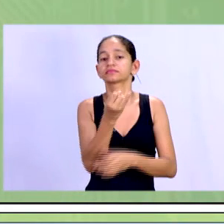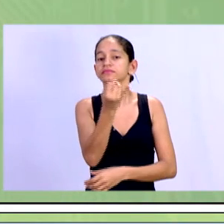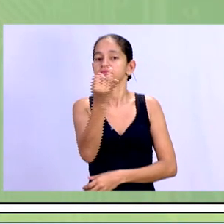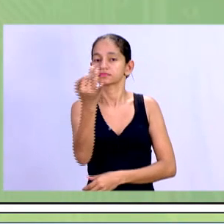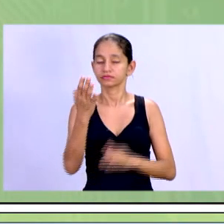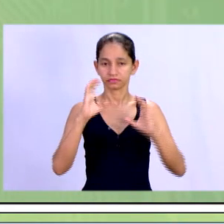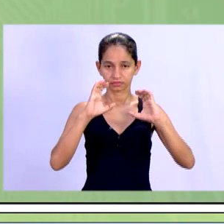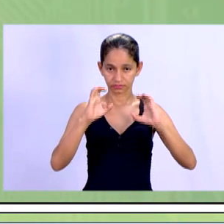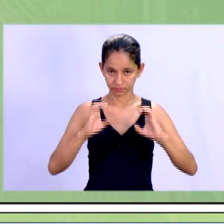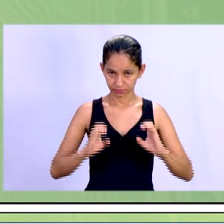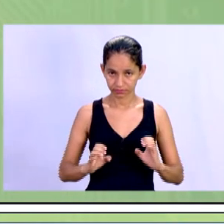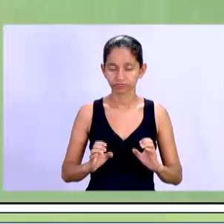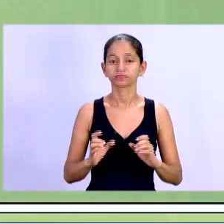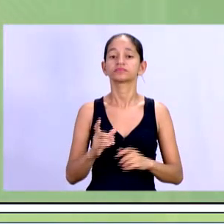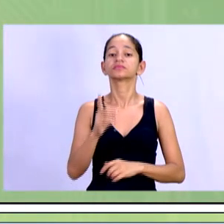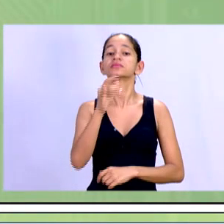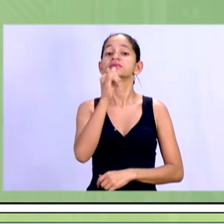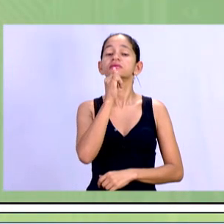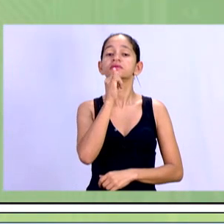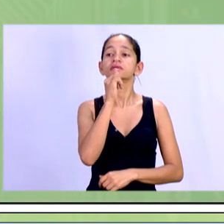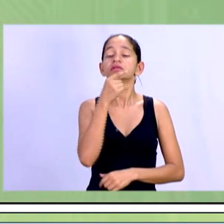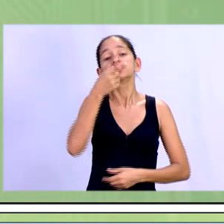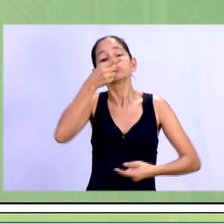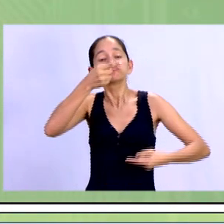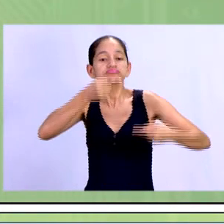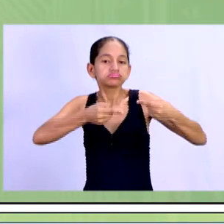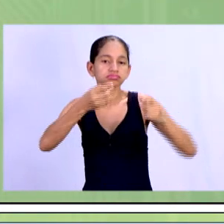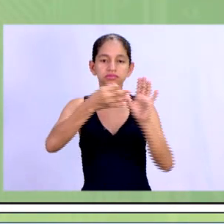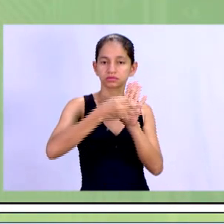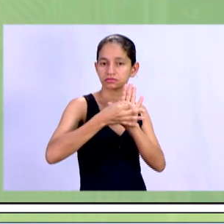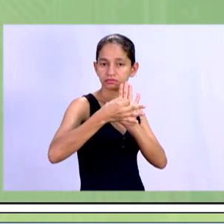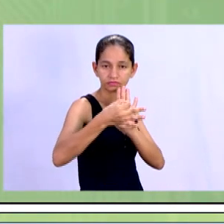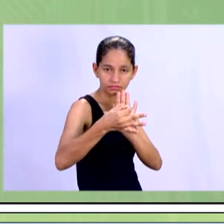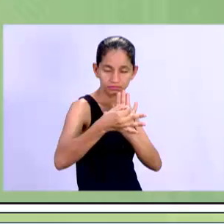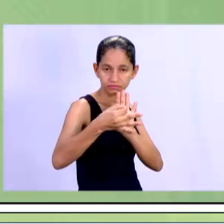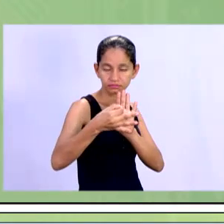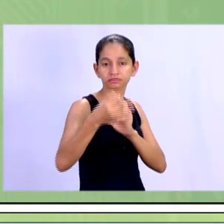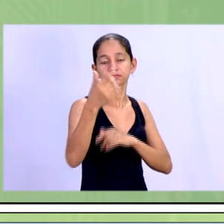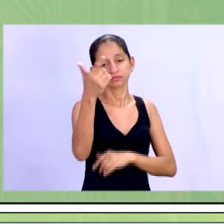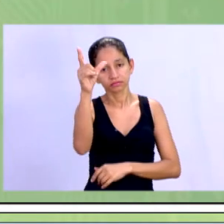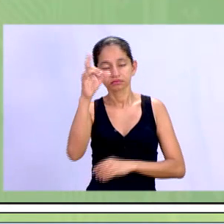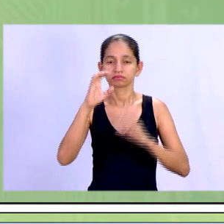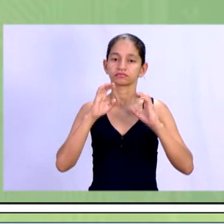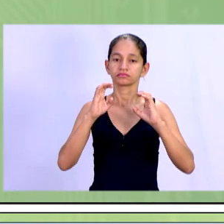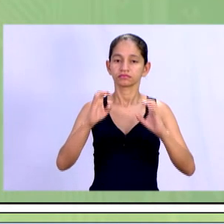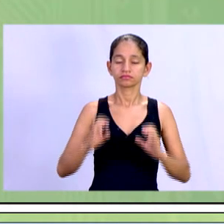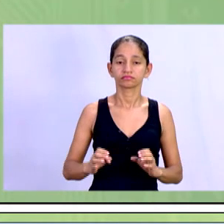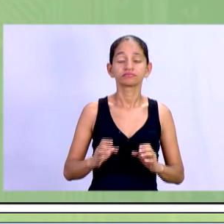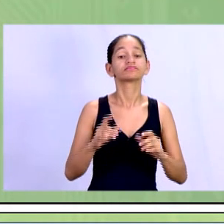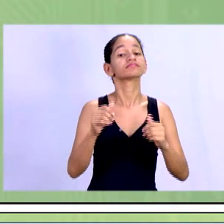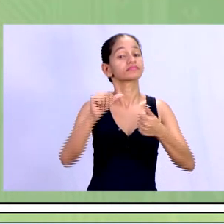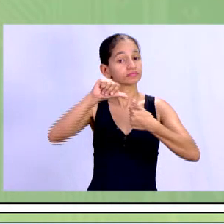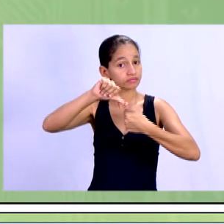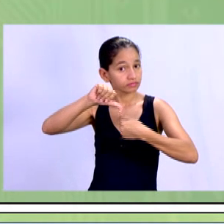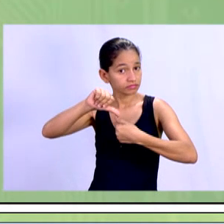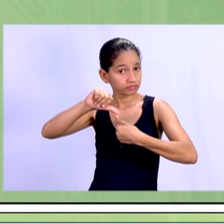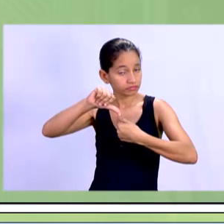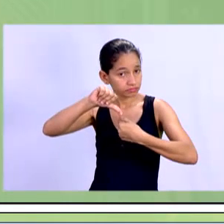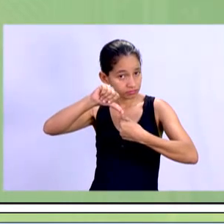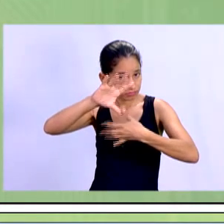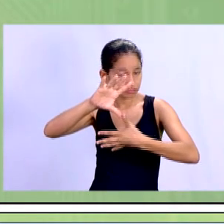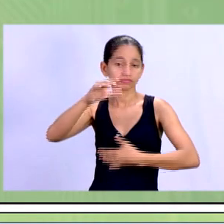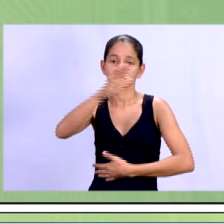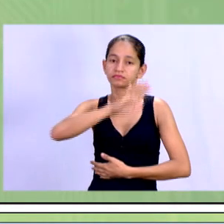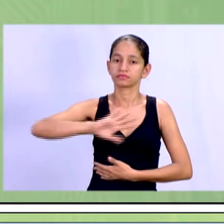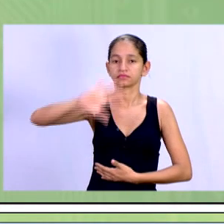A ética do discurso, a ética latino-americana, né? Temos aí a ética do discurso, a